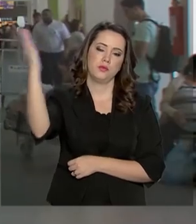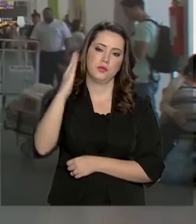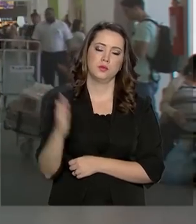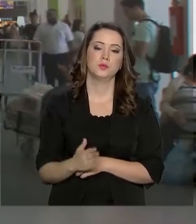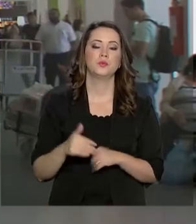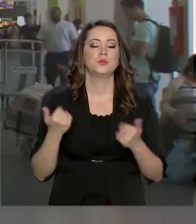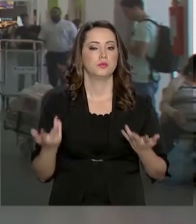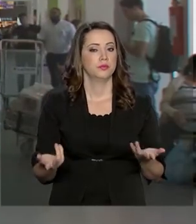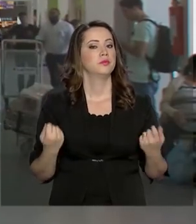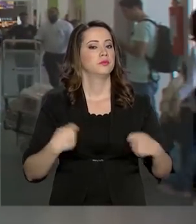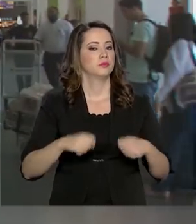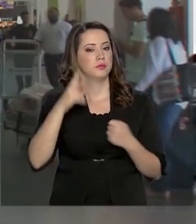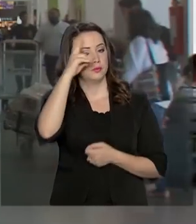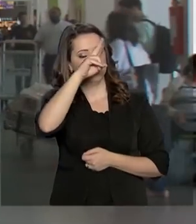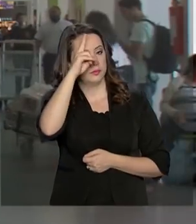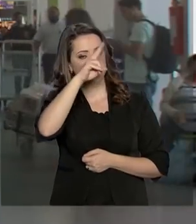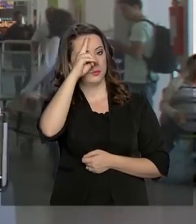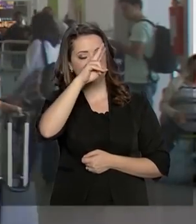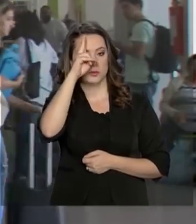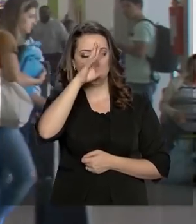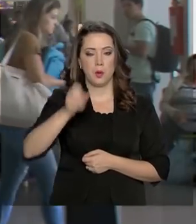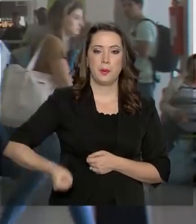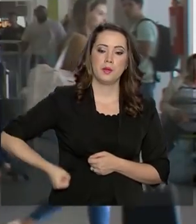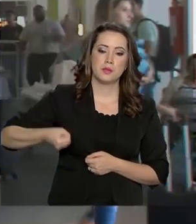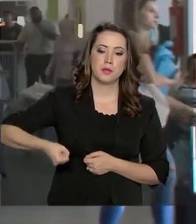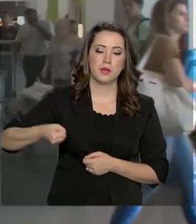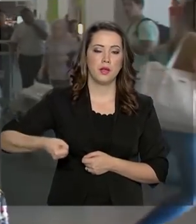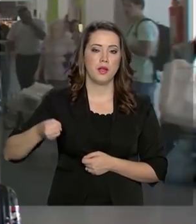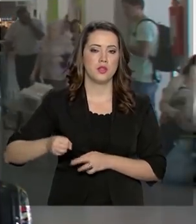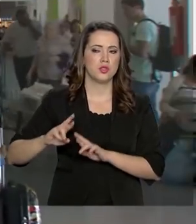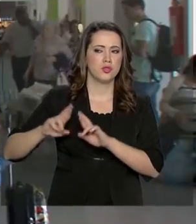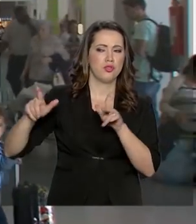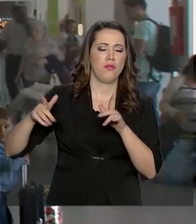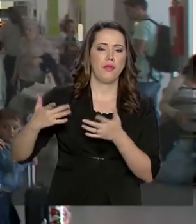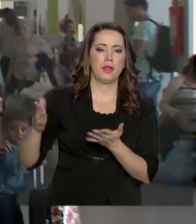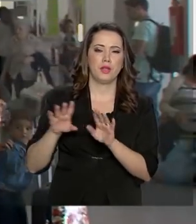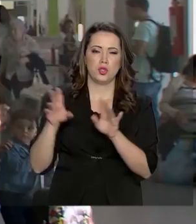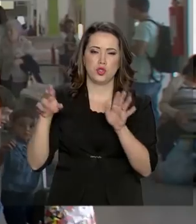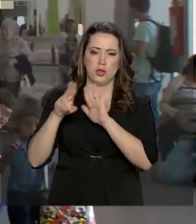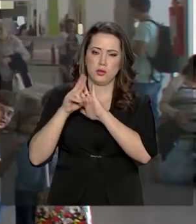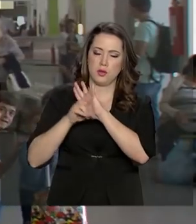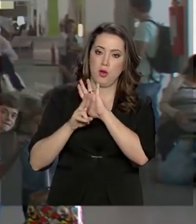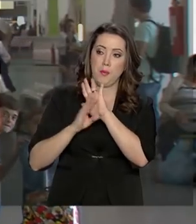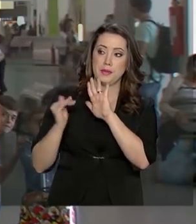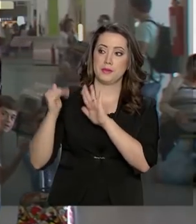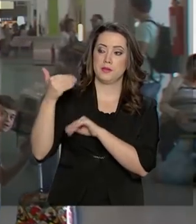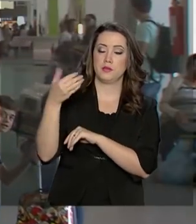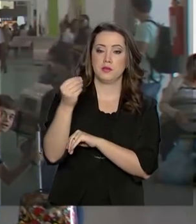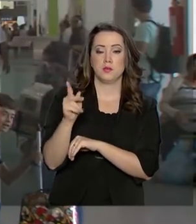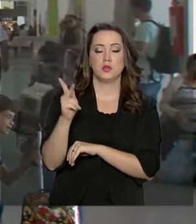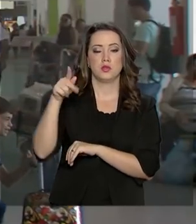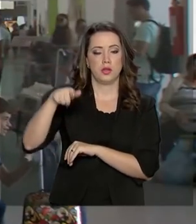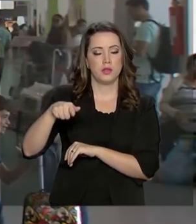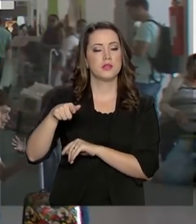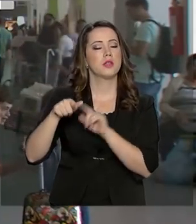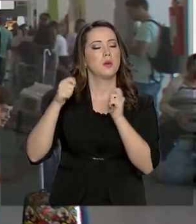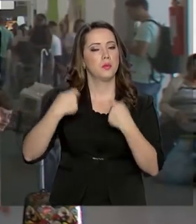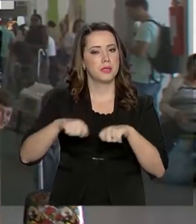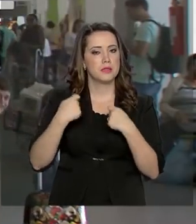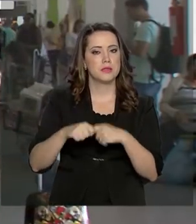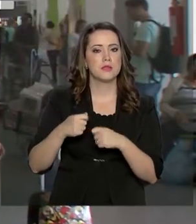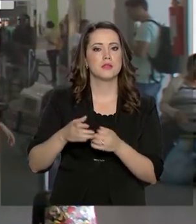internacionais. E lembrando também que as bagagens fora do padrão e com mais de 10 quilos devem ser